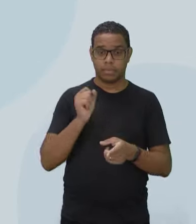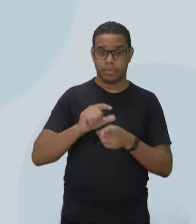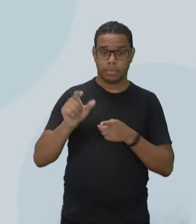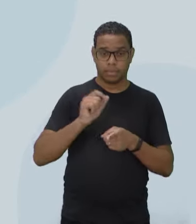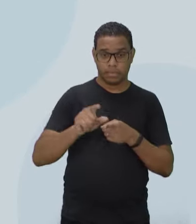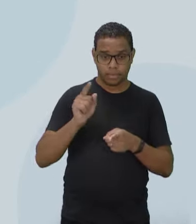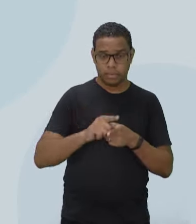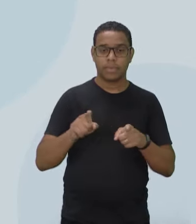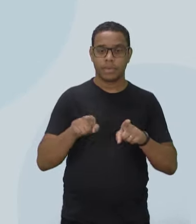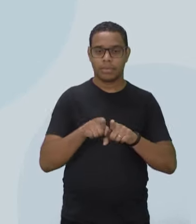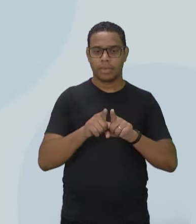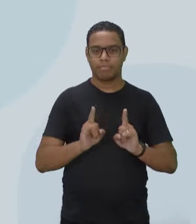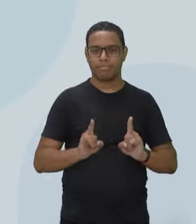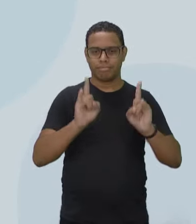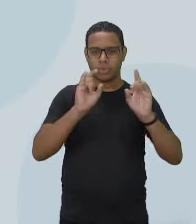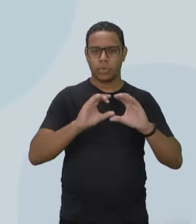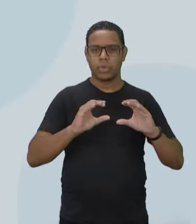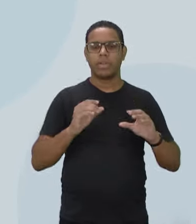o condomínio no valor de R$